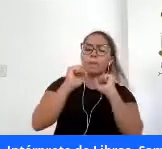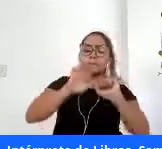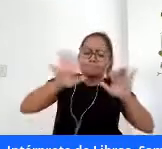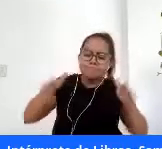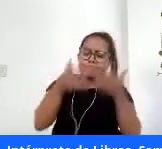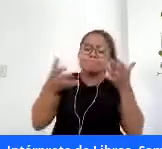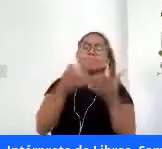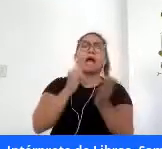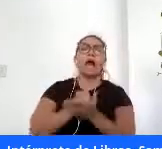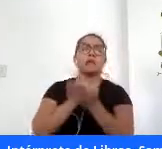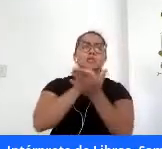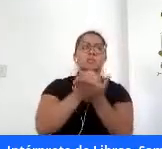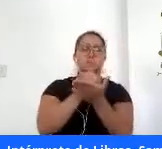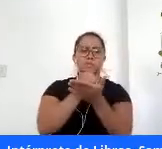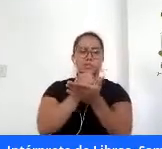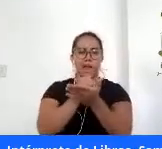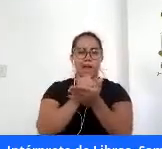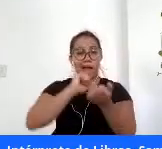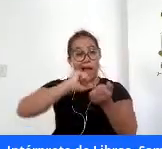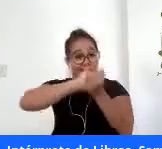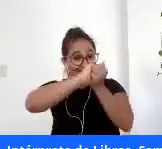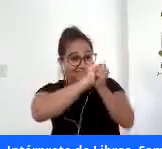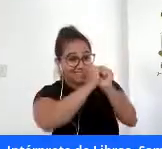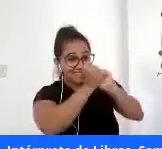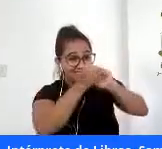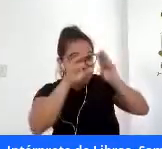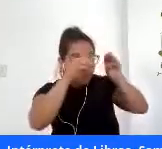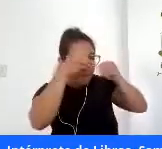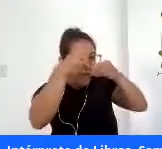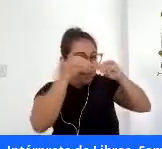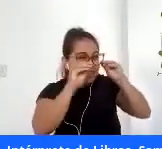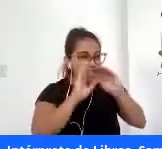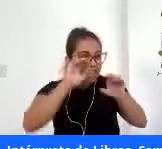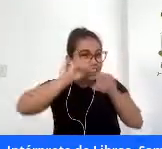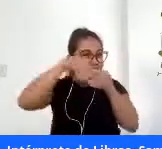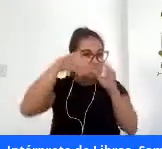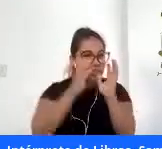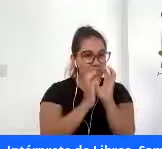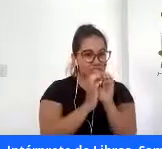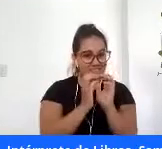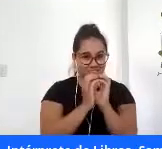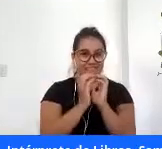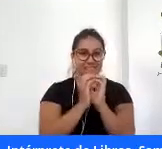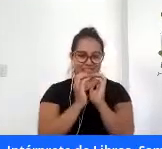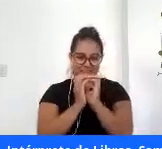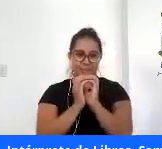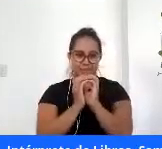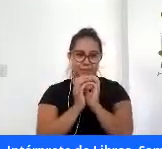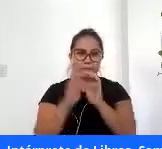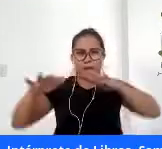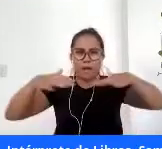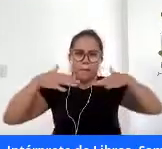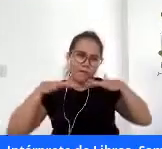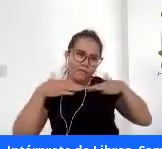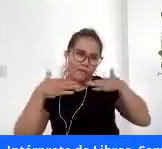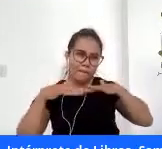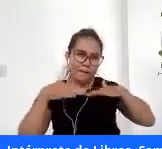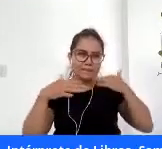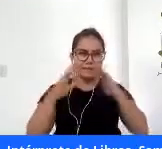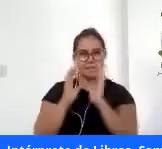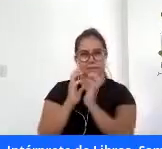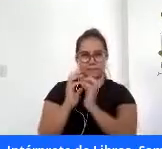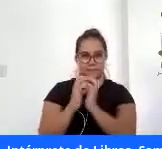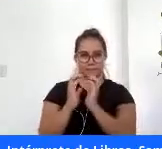podem ajudar nesse processo de plasticidade, né, nessa maleabilidade, nessa movimentação do